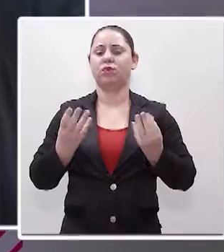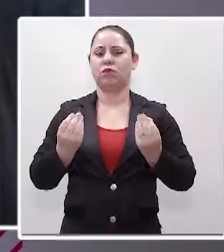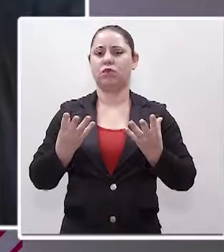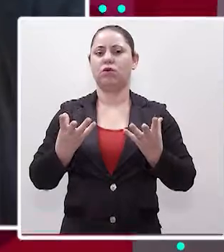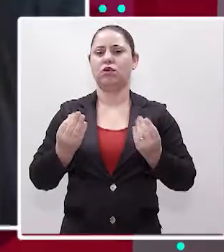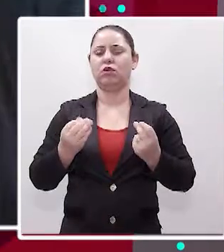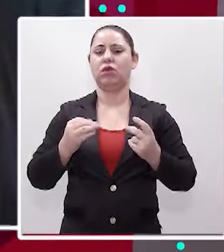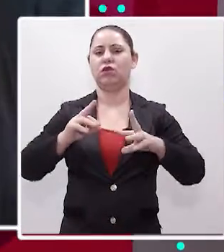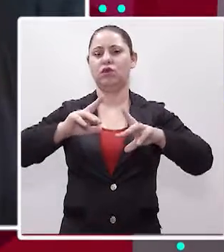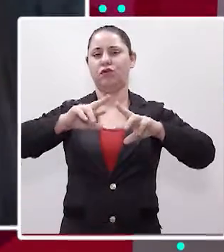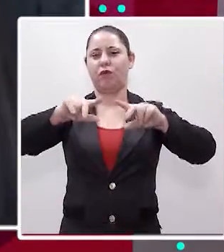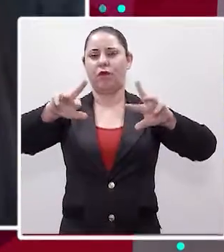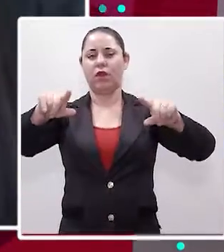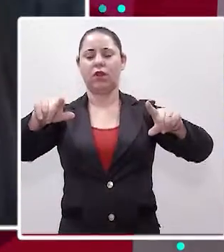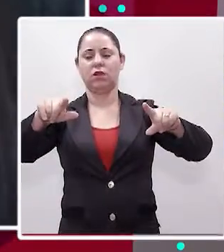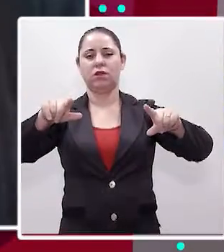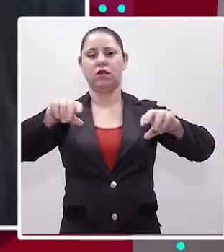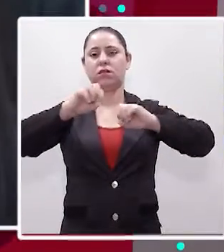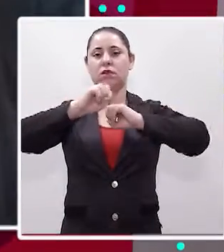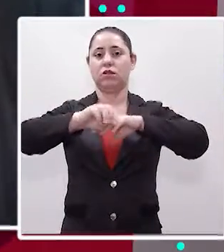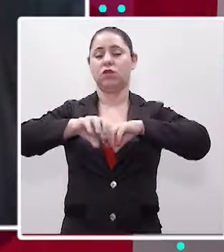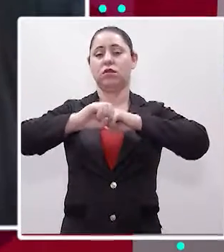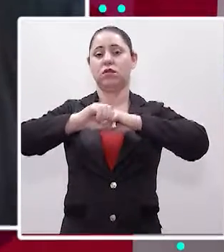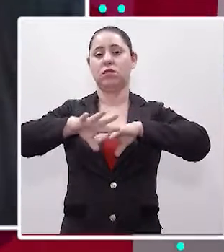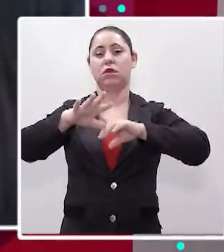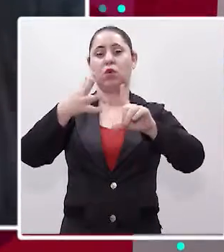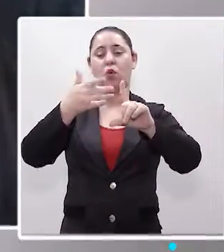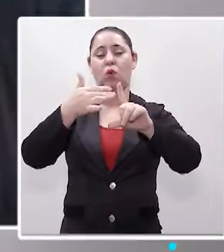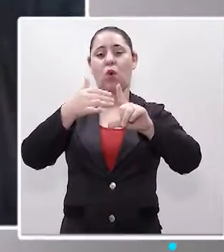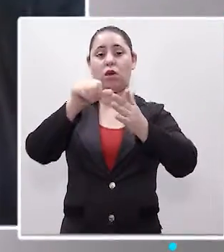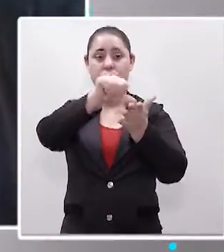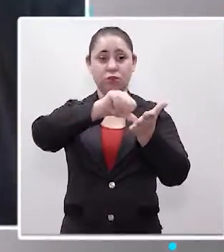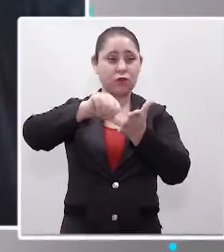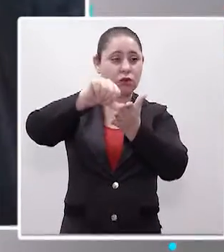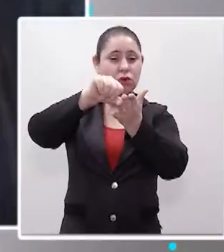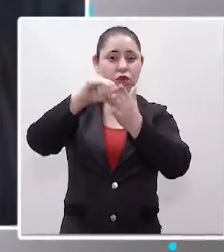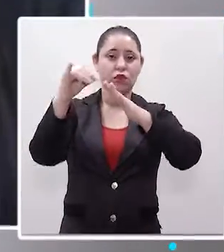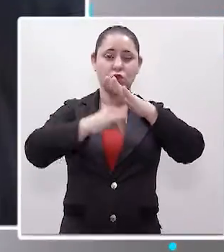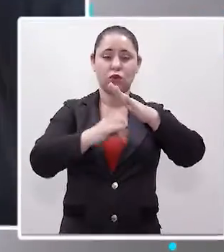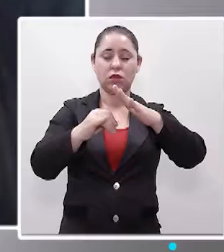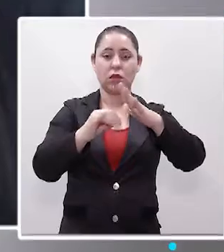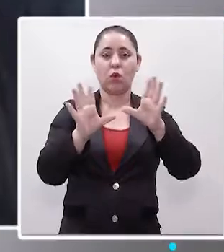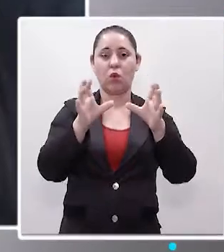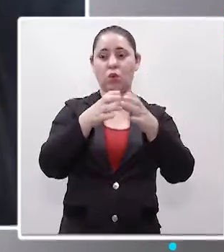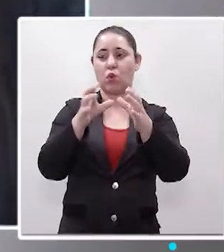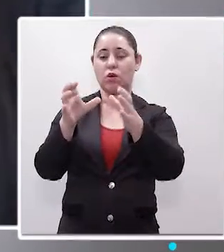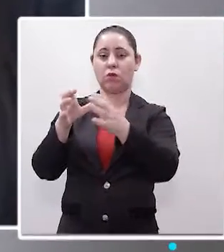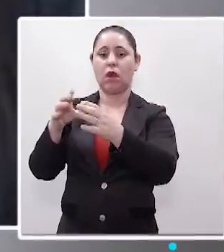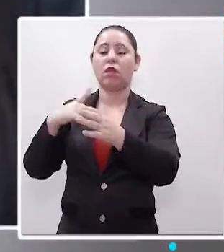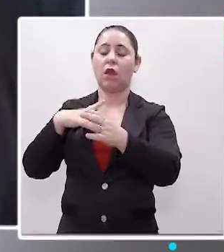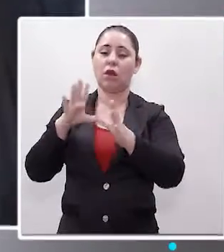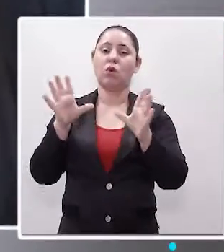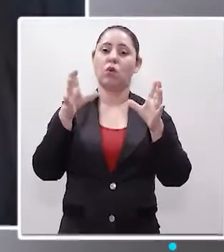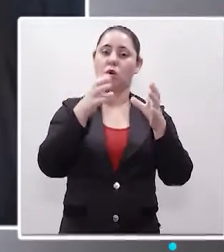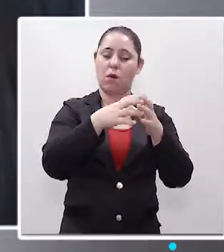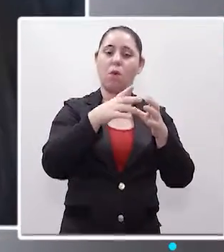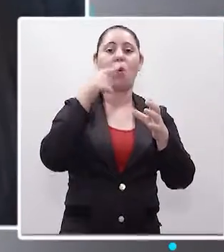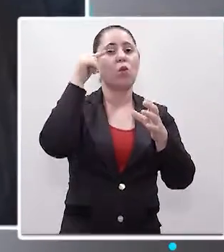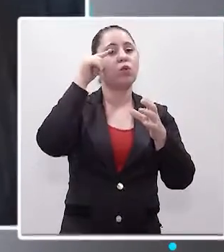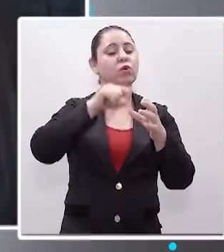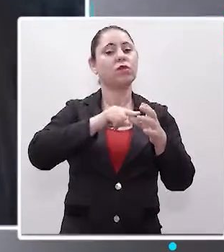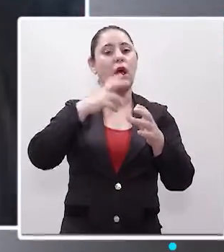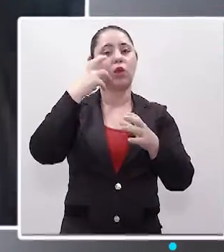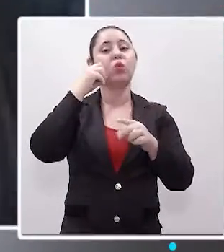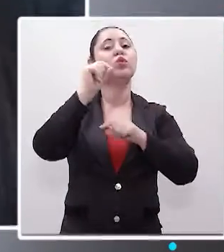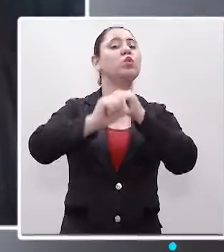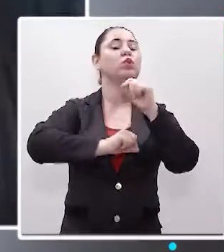várias configurações desse ensino remoto, porque cada instituição, cada rede organizou de uma forma. Então, tem redes